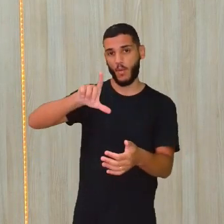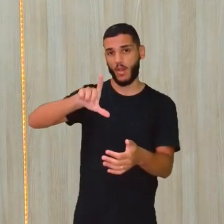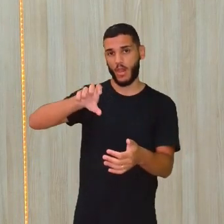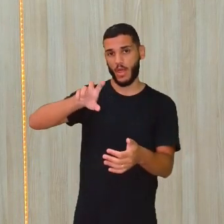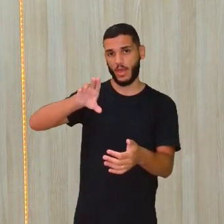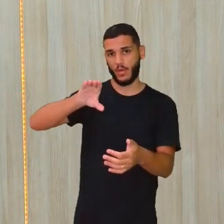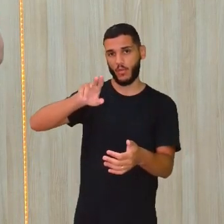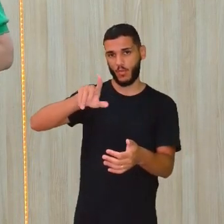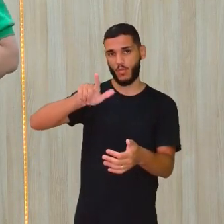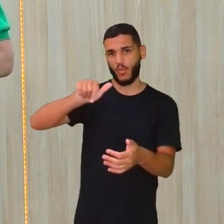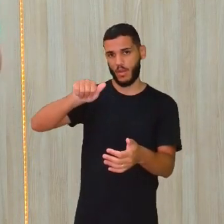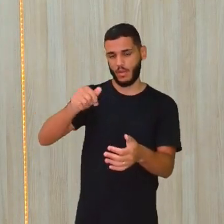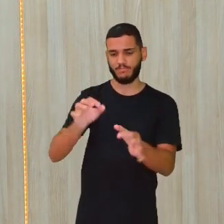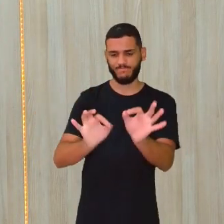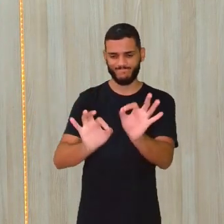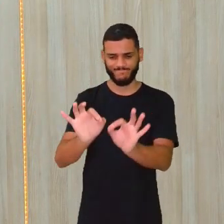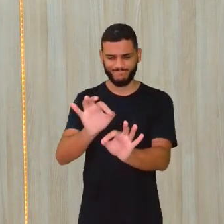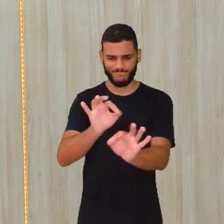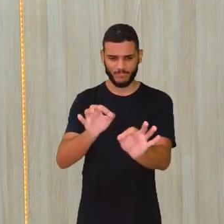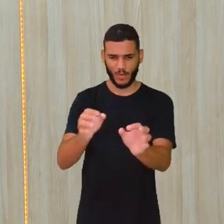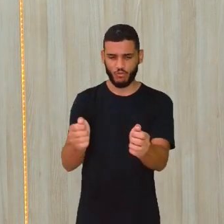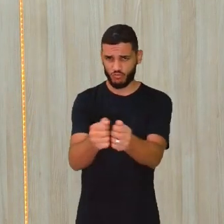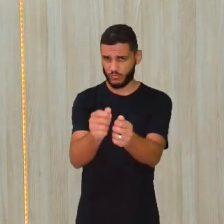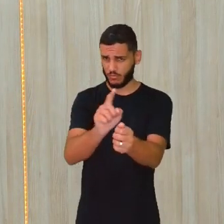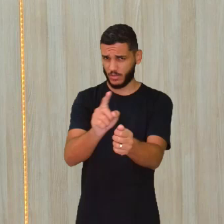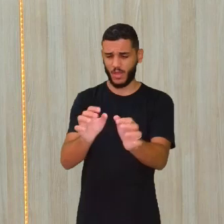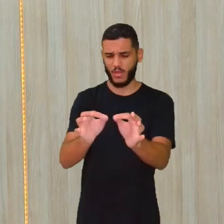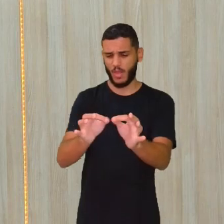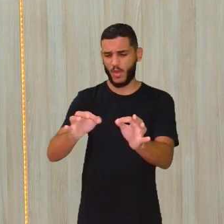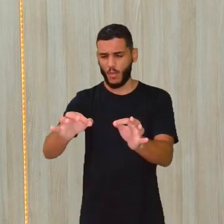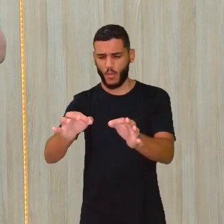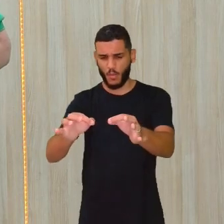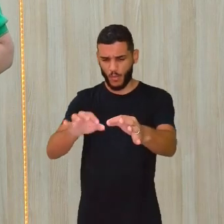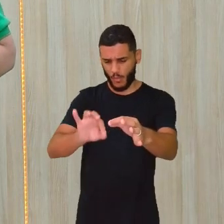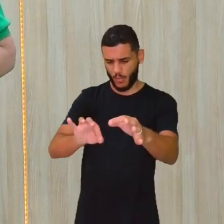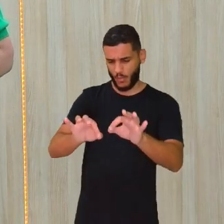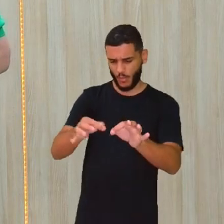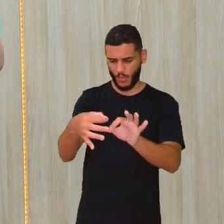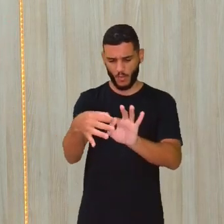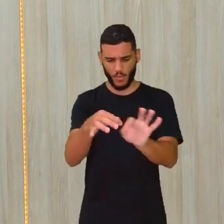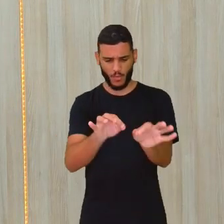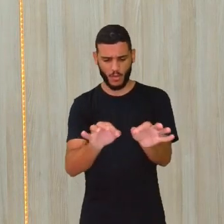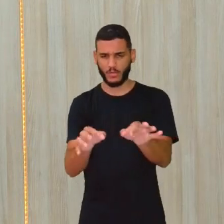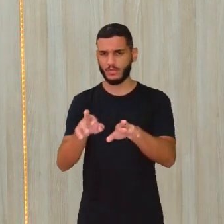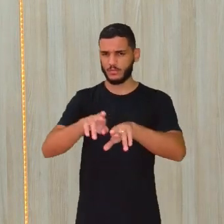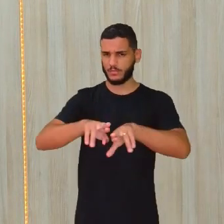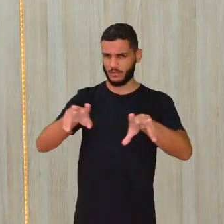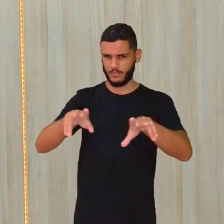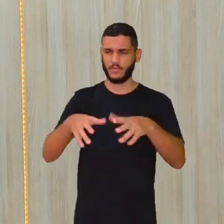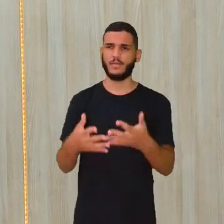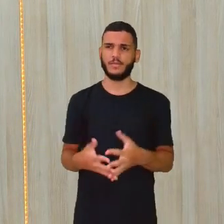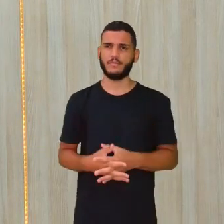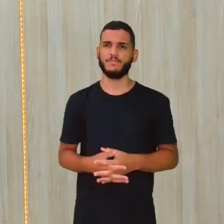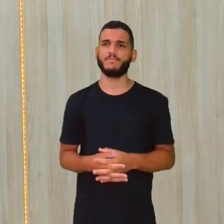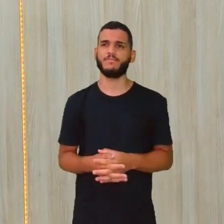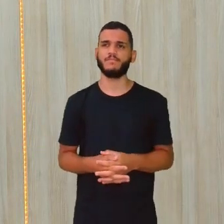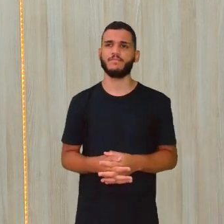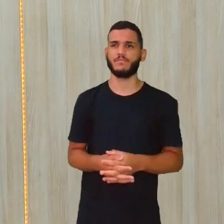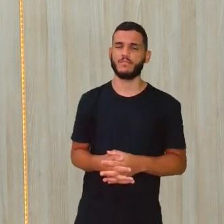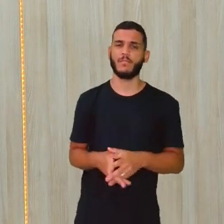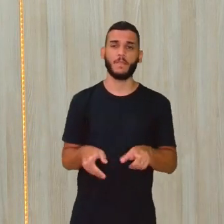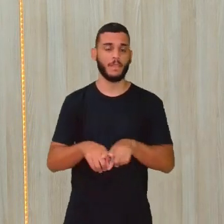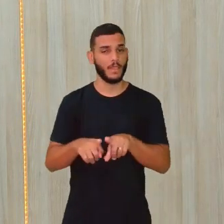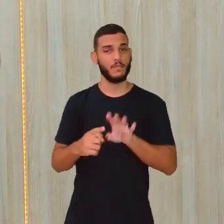agitação média. Não está tão juntinho como o caso aí da temperatura baixa. Mas também, daqui a pouco eu vou mostrar